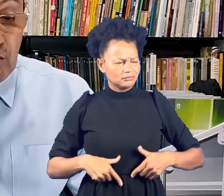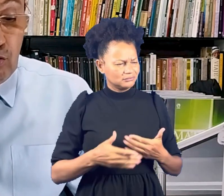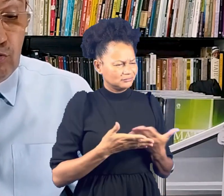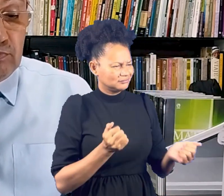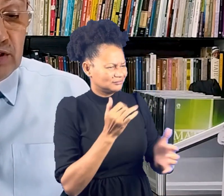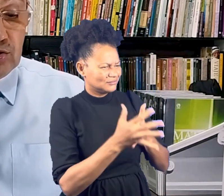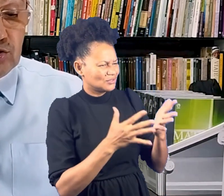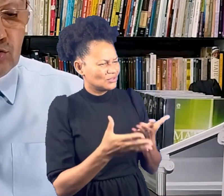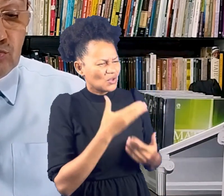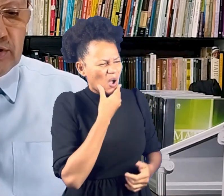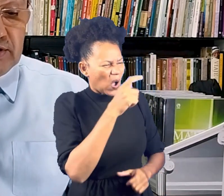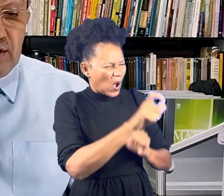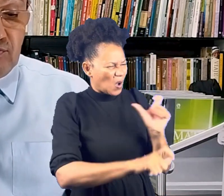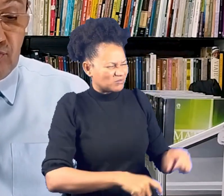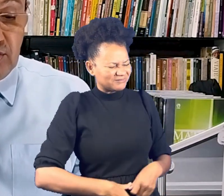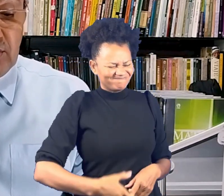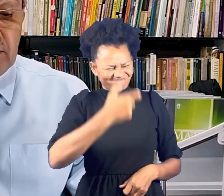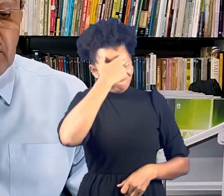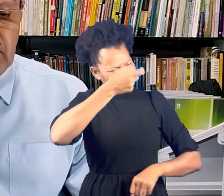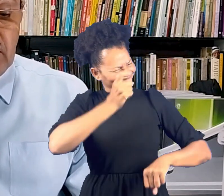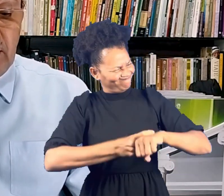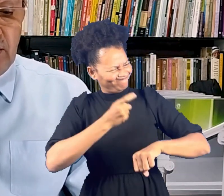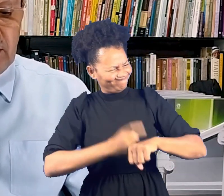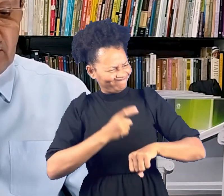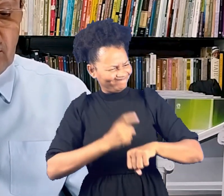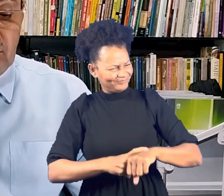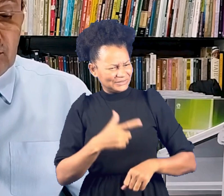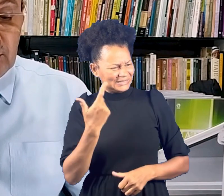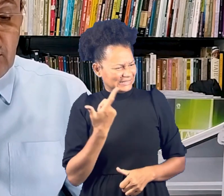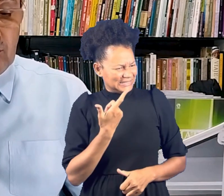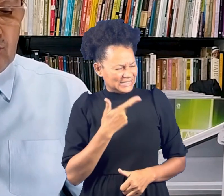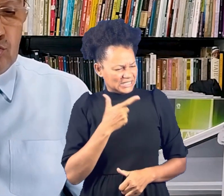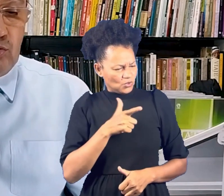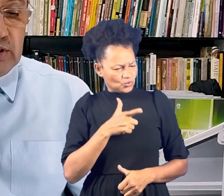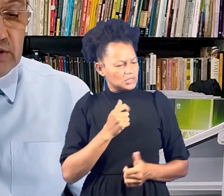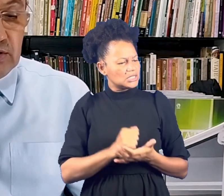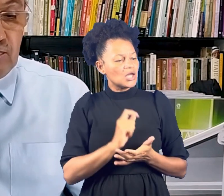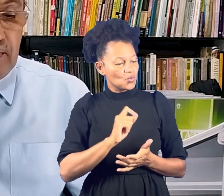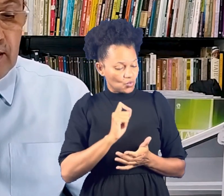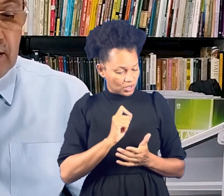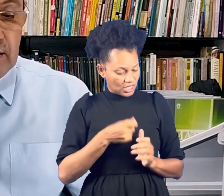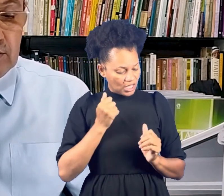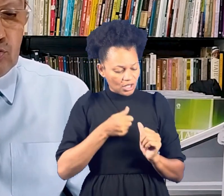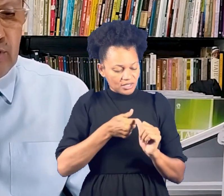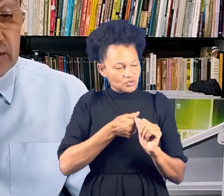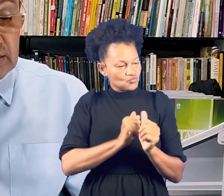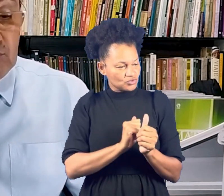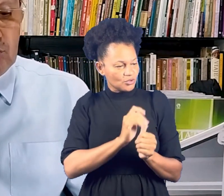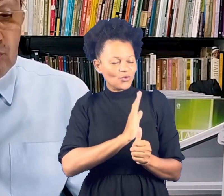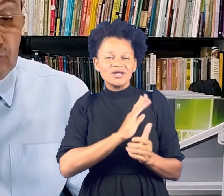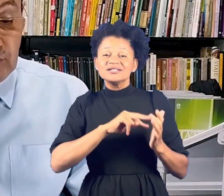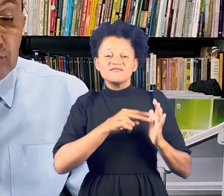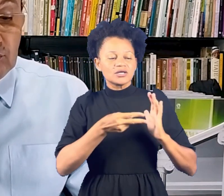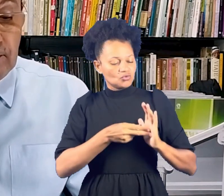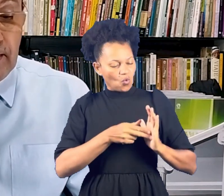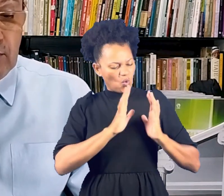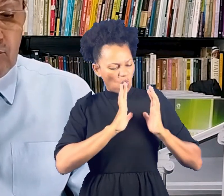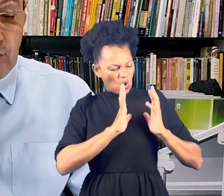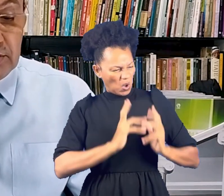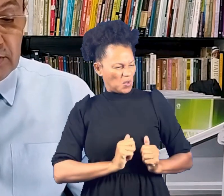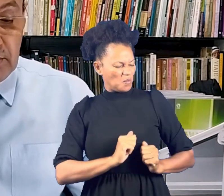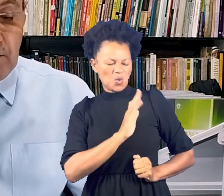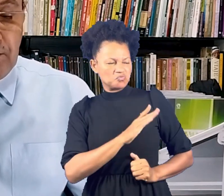dizendo: homens de dura cerviz e incircuncisos de coração e de